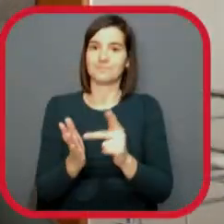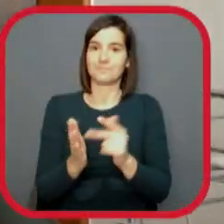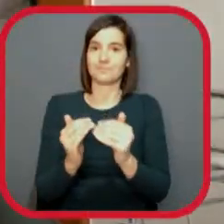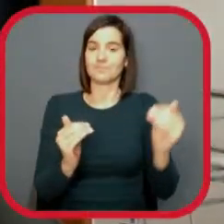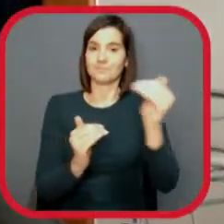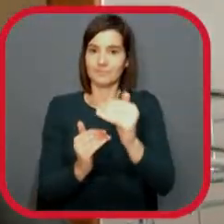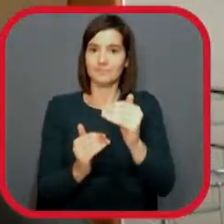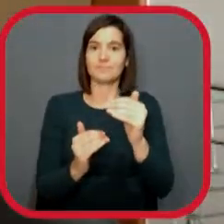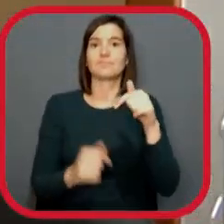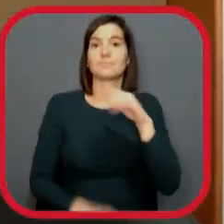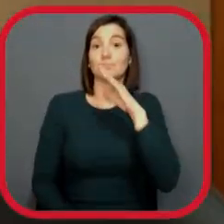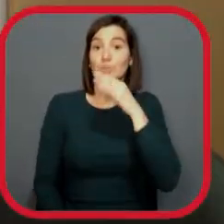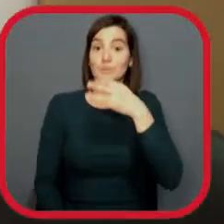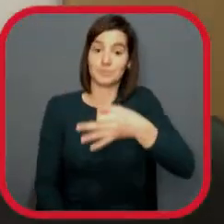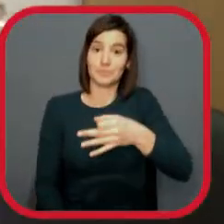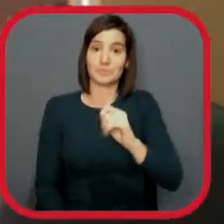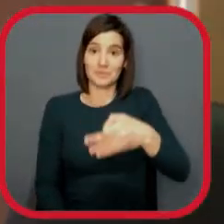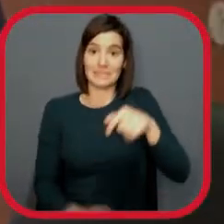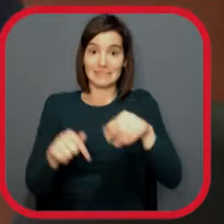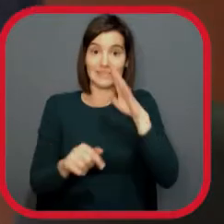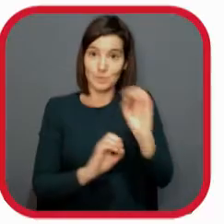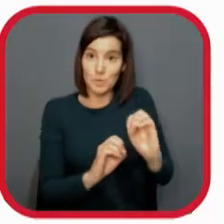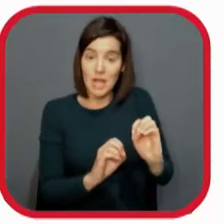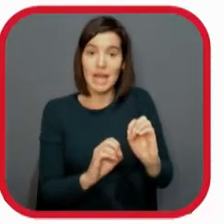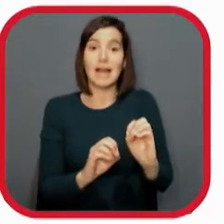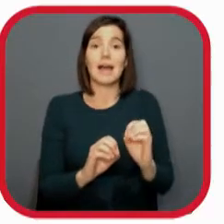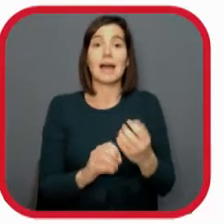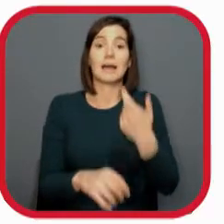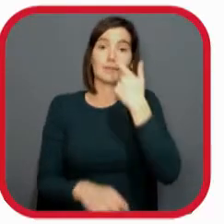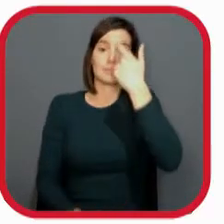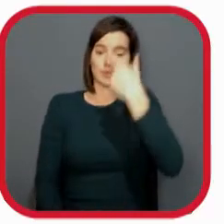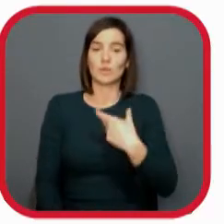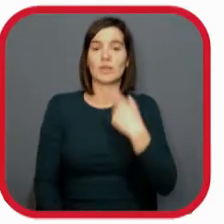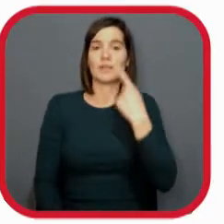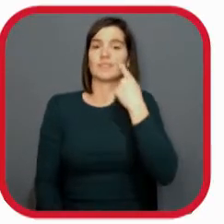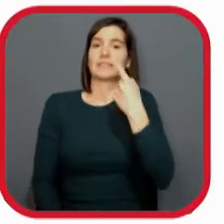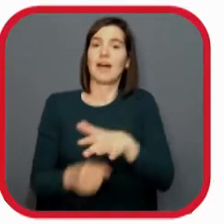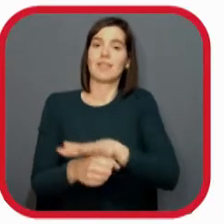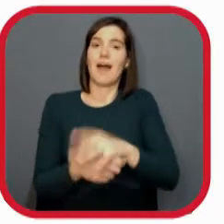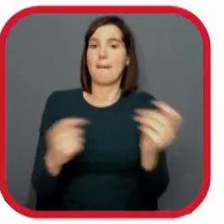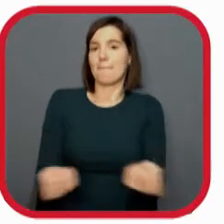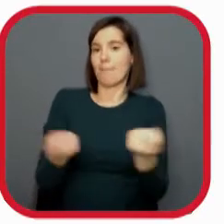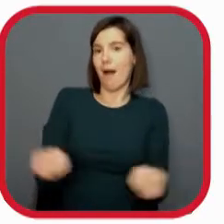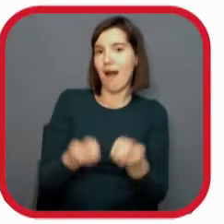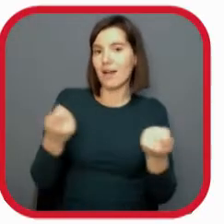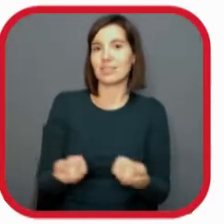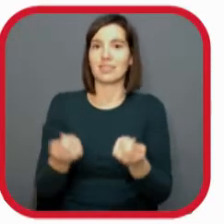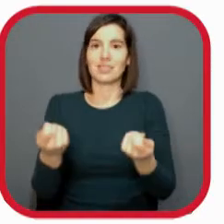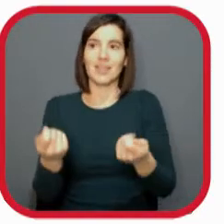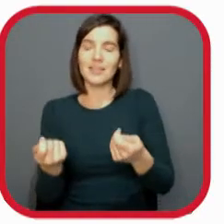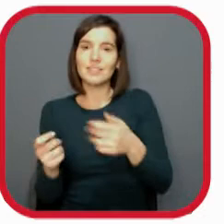Sem um técnico superior aqui na Polícia de Segurança Pública não iria existir uma pessoa especializada nesta área do marketing